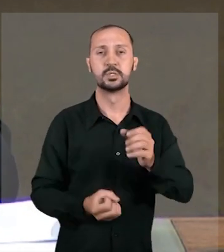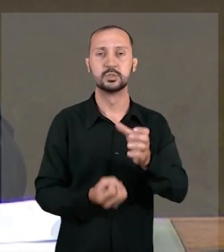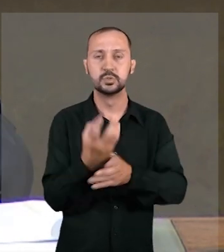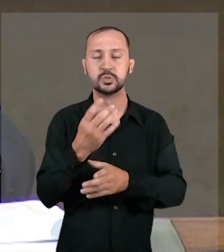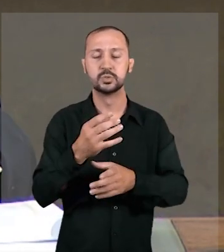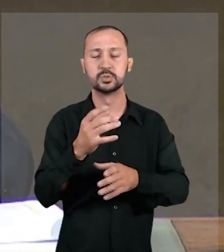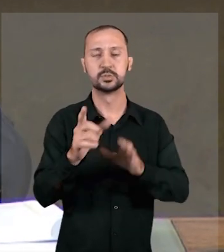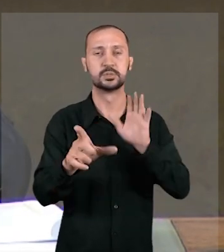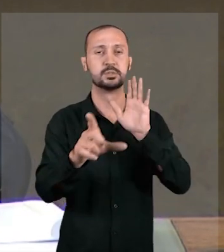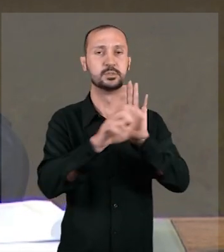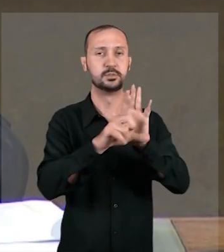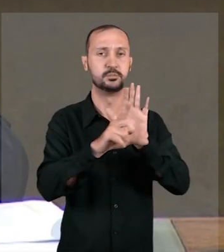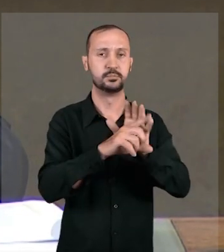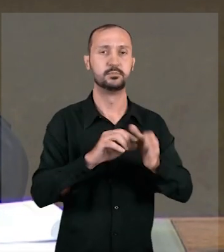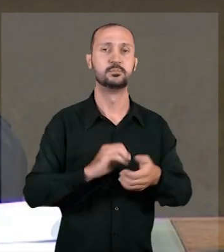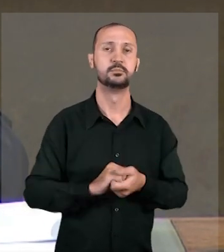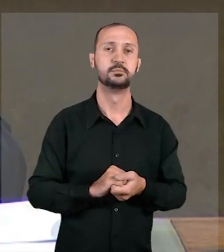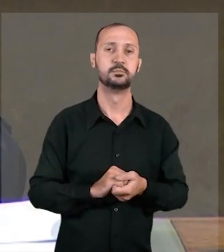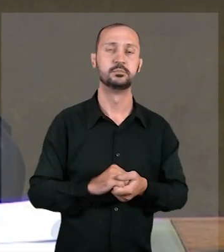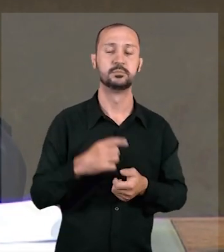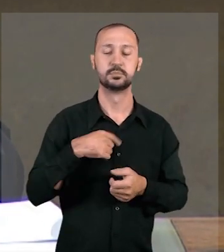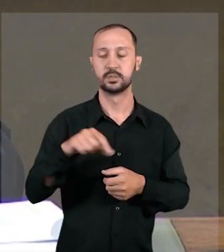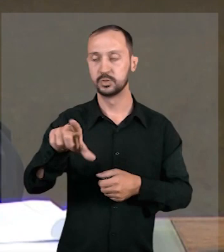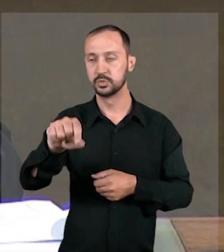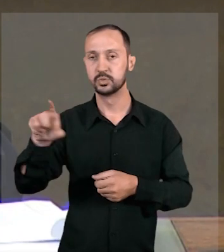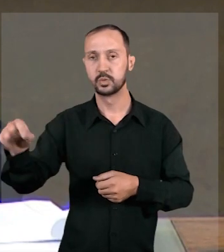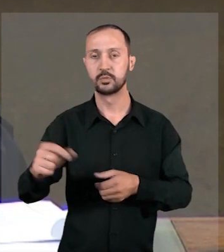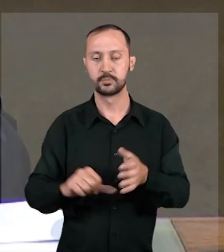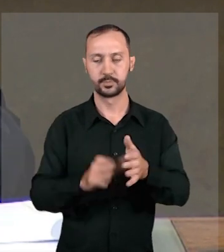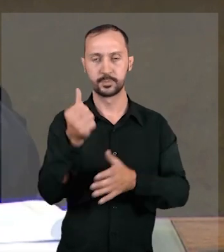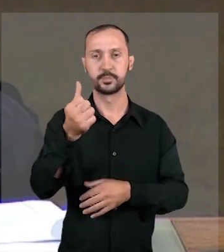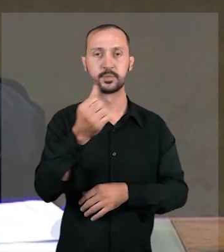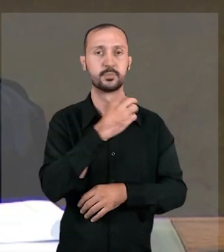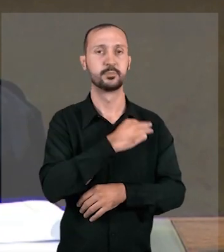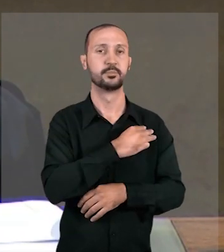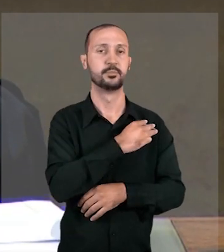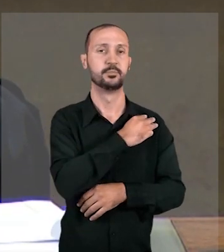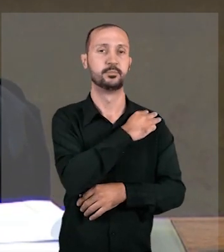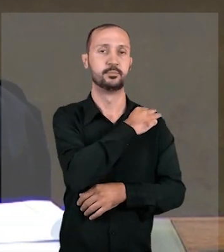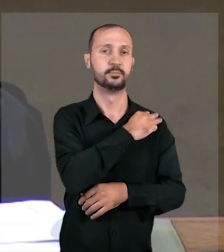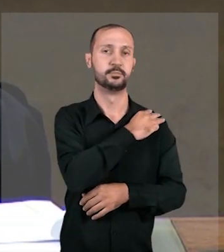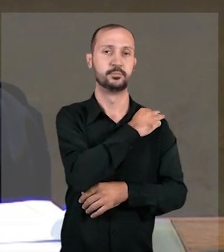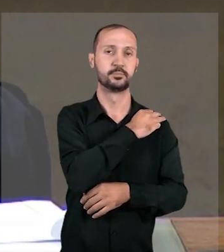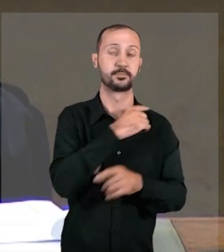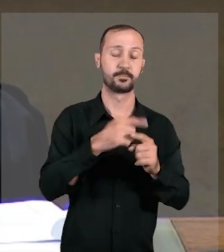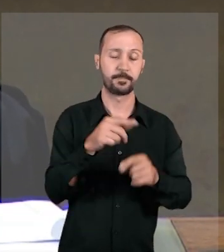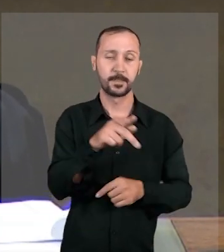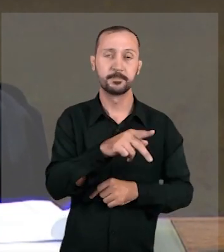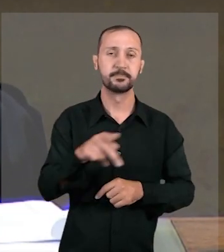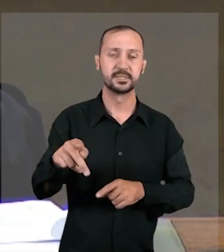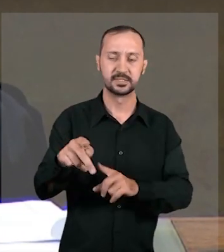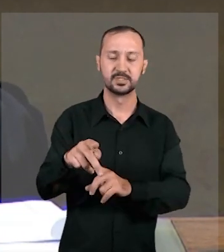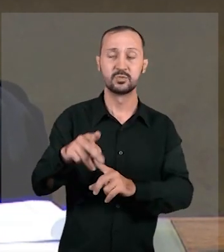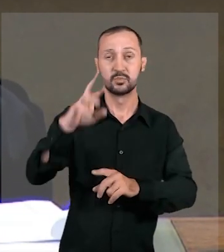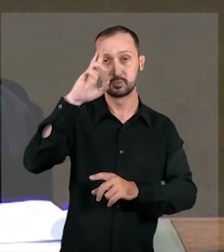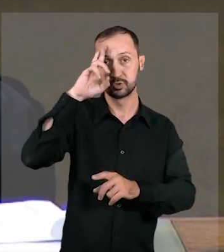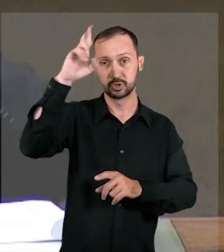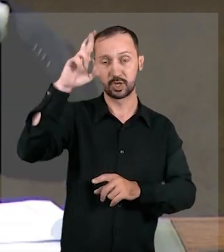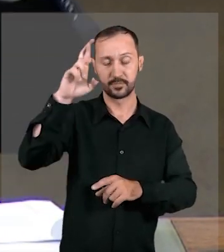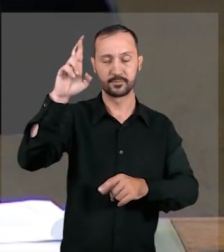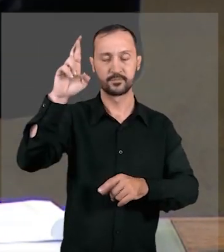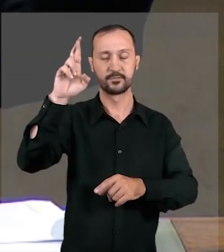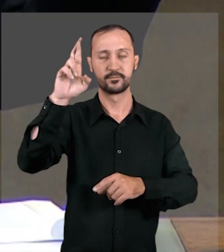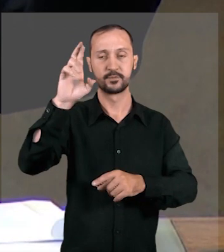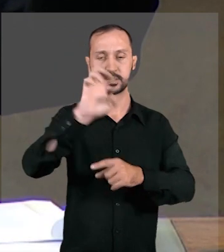leis e ele indica o primeiro-ministro. Portanto, o presidente é o chefe de Estado,